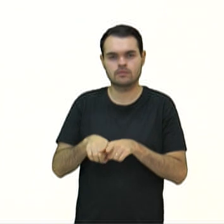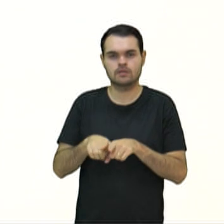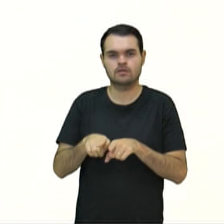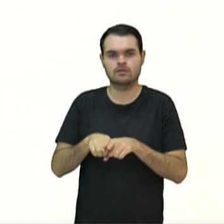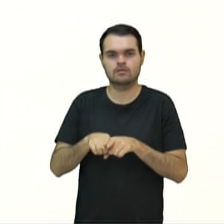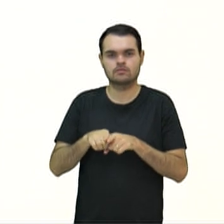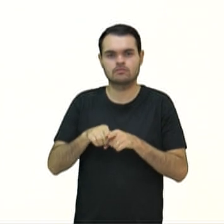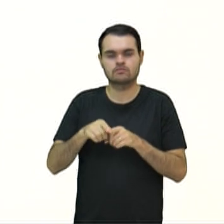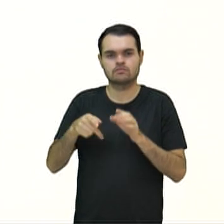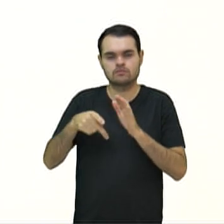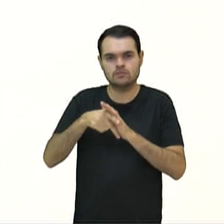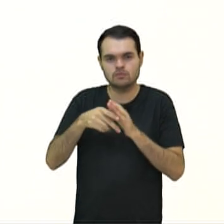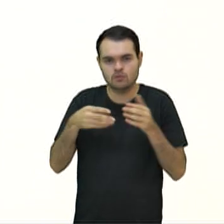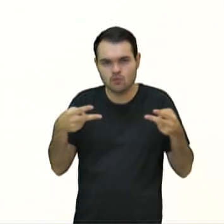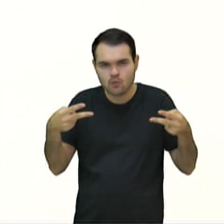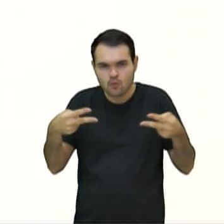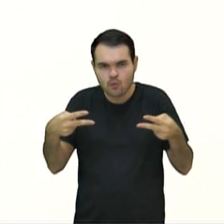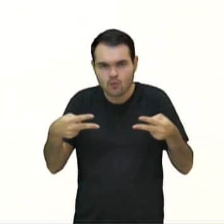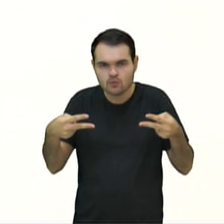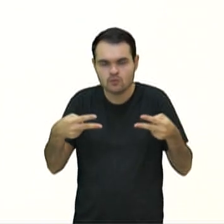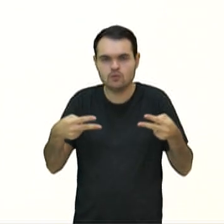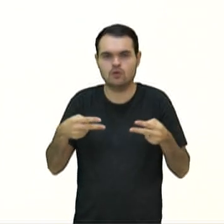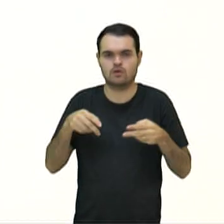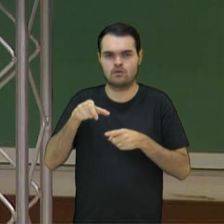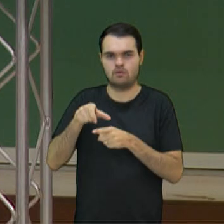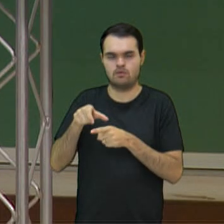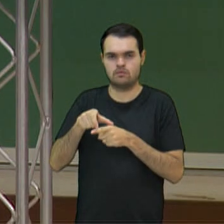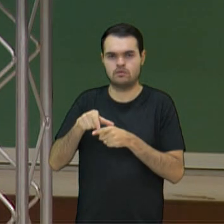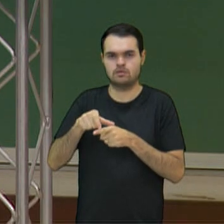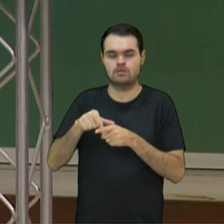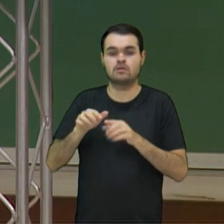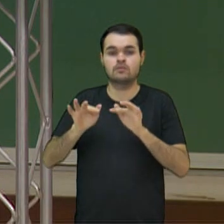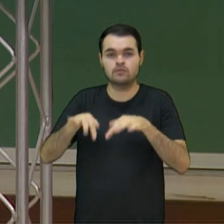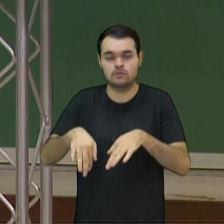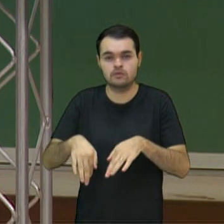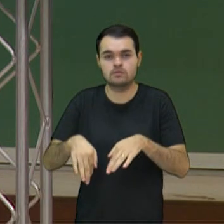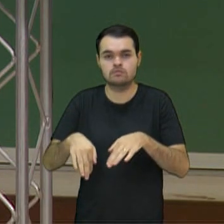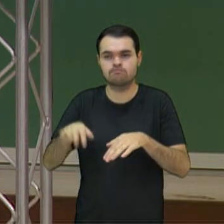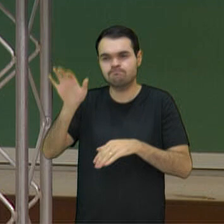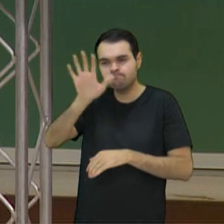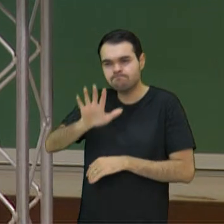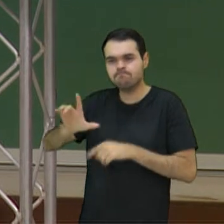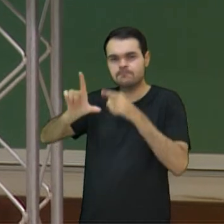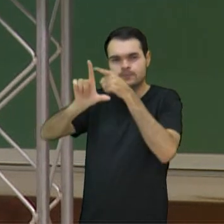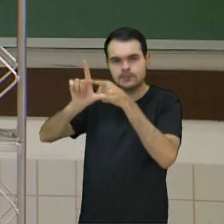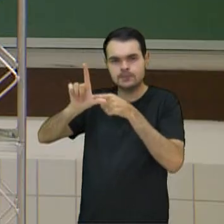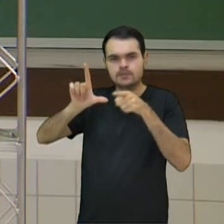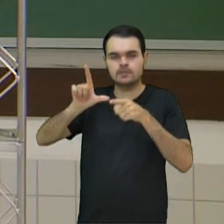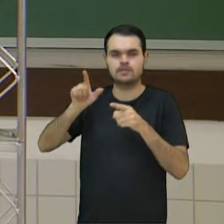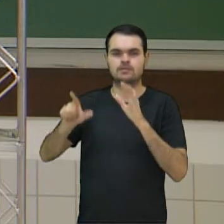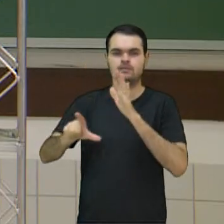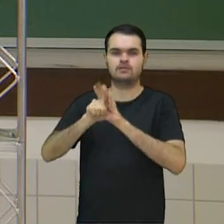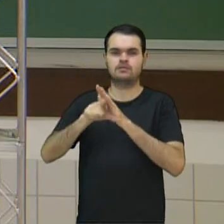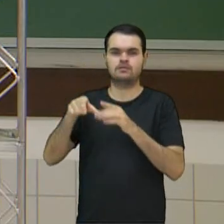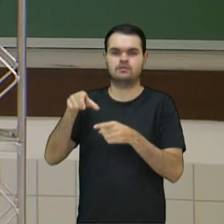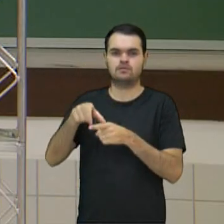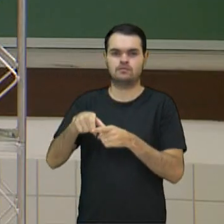ôhmico. E, por último, a representação gráfica da lei de Ohm, né? Então,